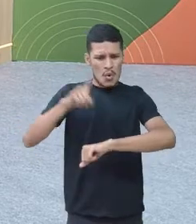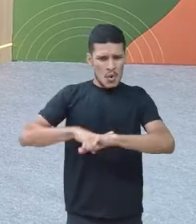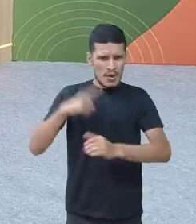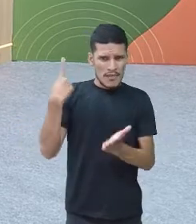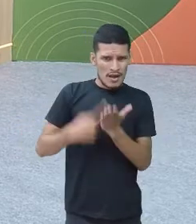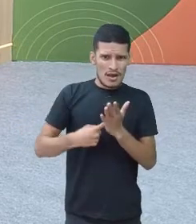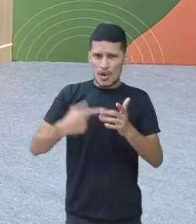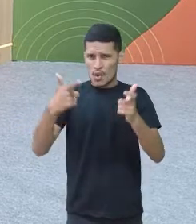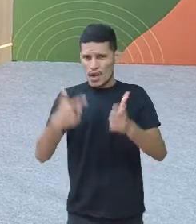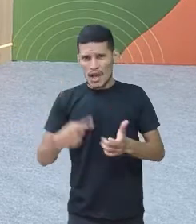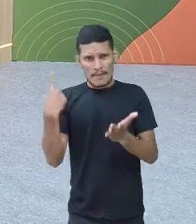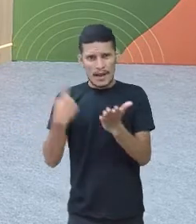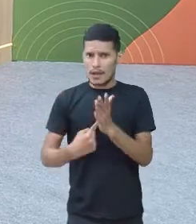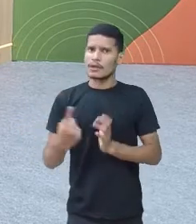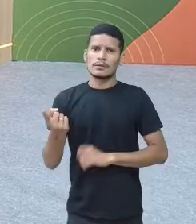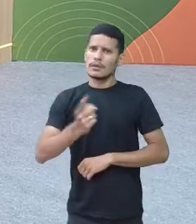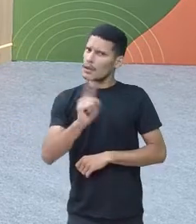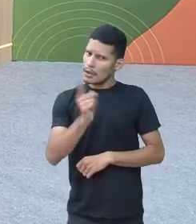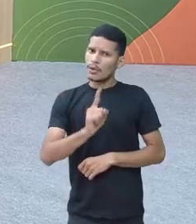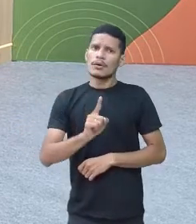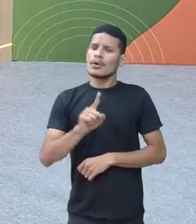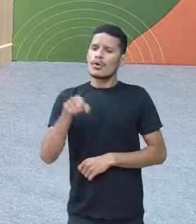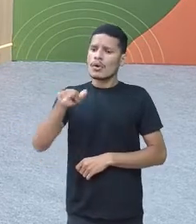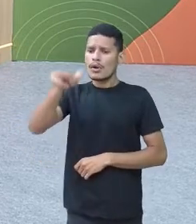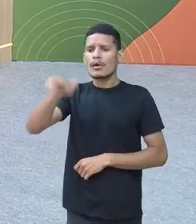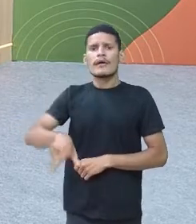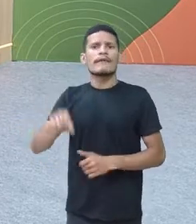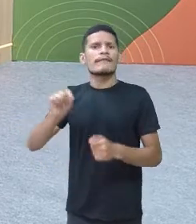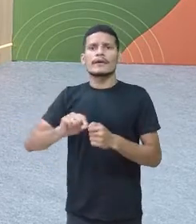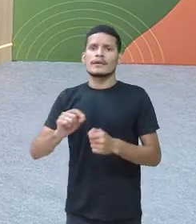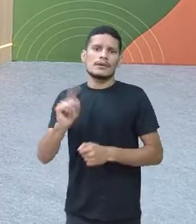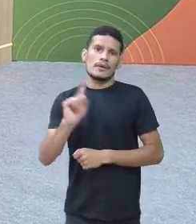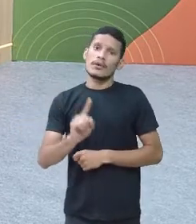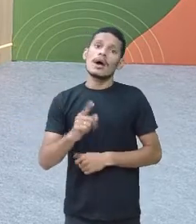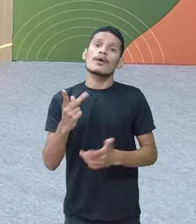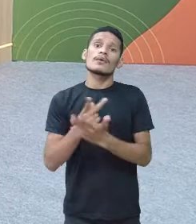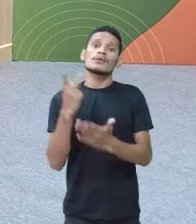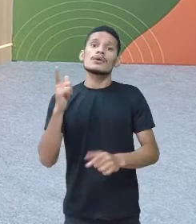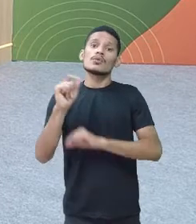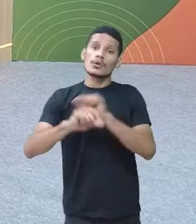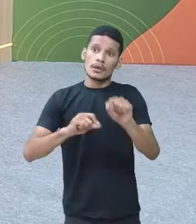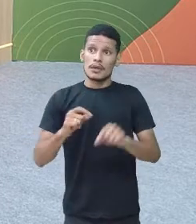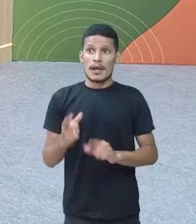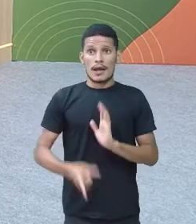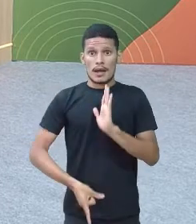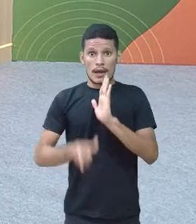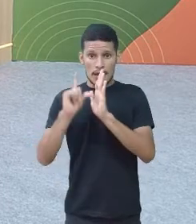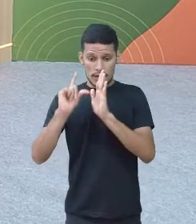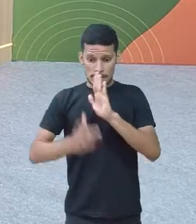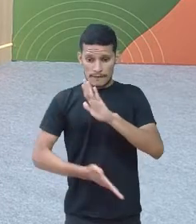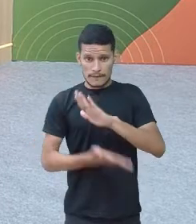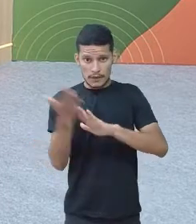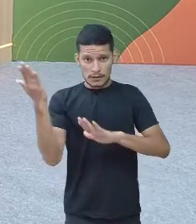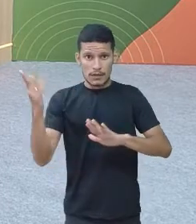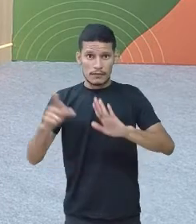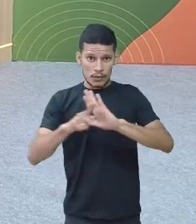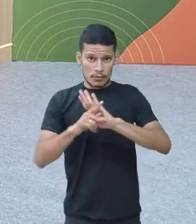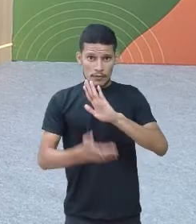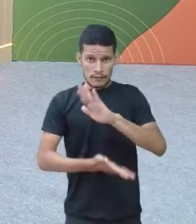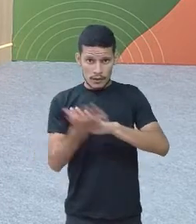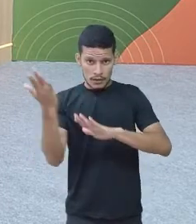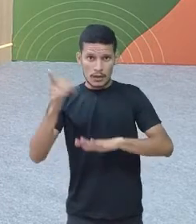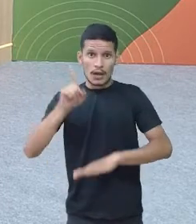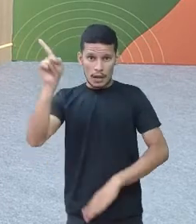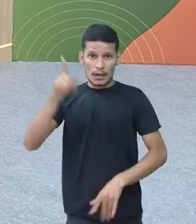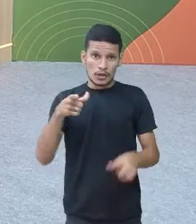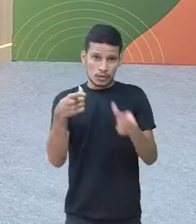um local exato de onde eles vão fazer, não. E aí o que é que aconteceu? Antes delas viajarem, antes dos atletas irem para